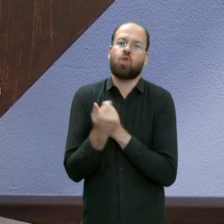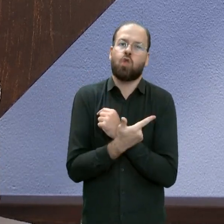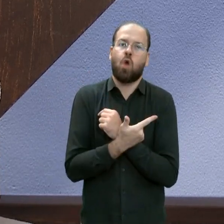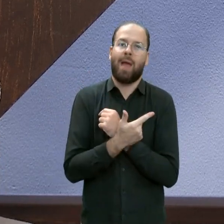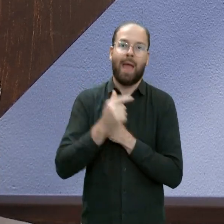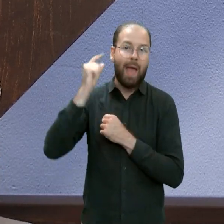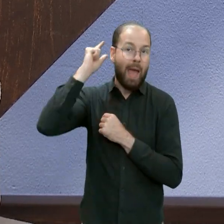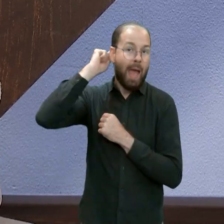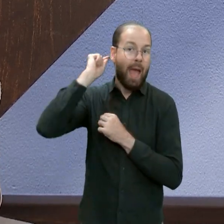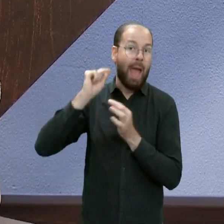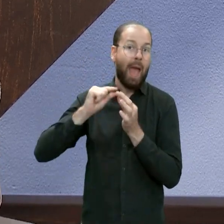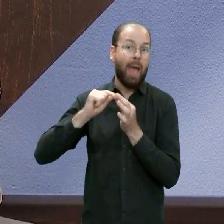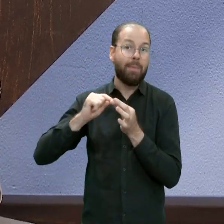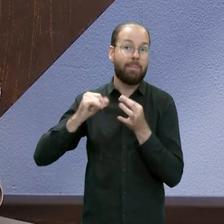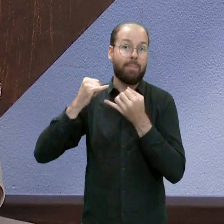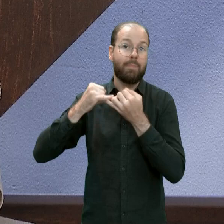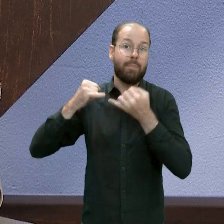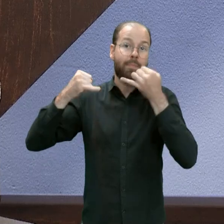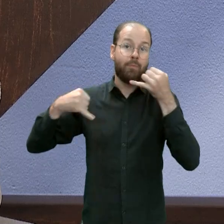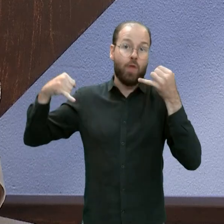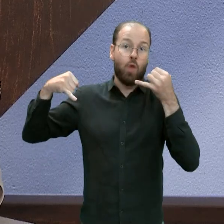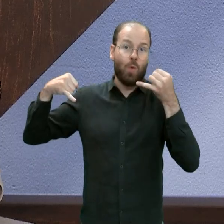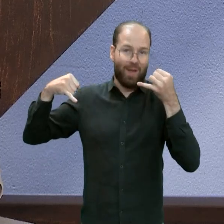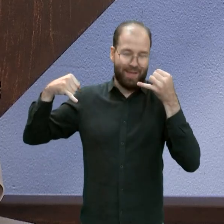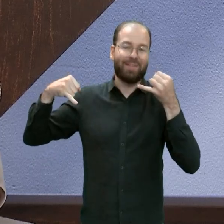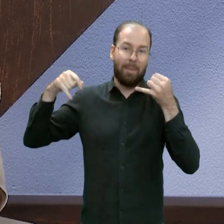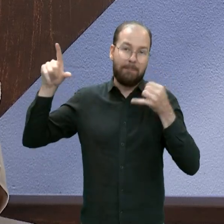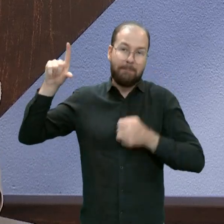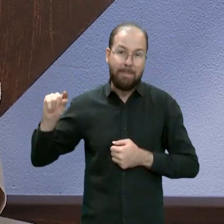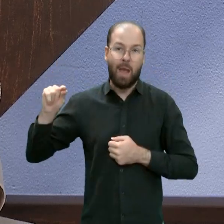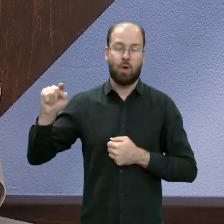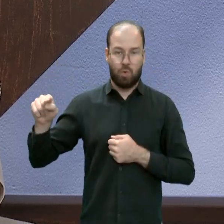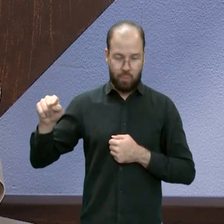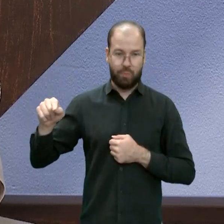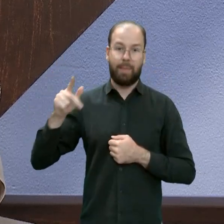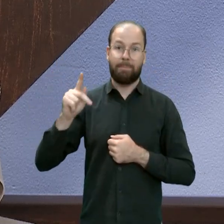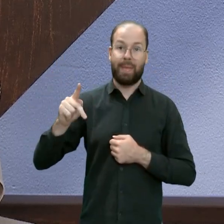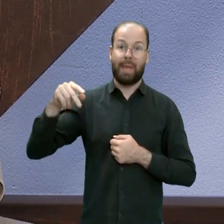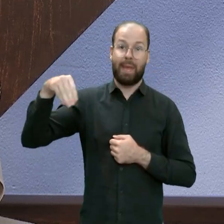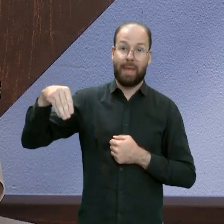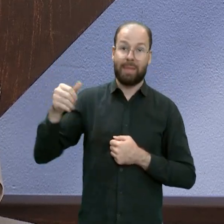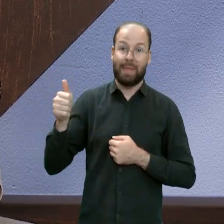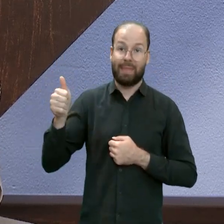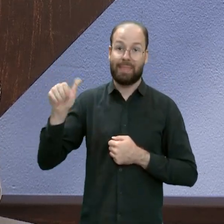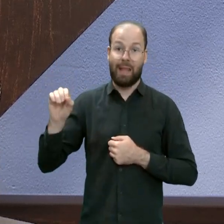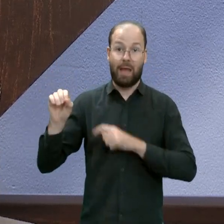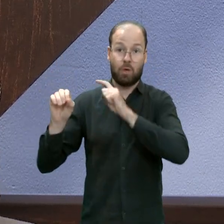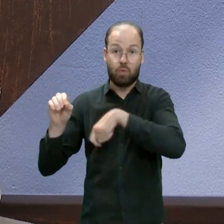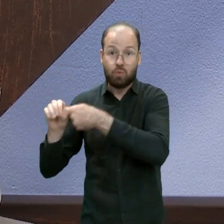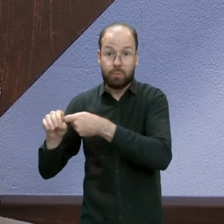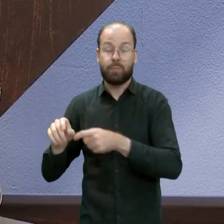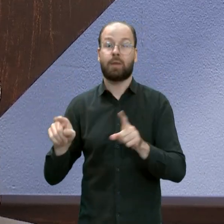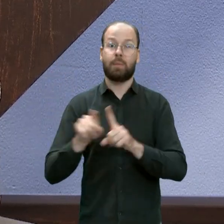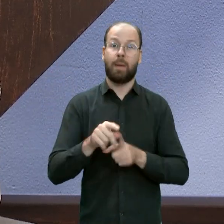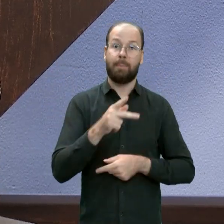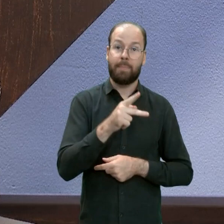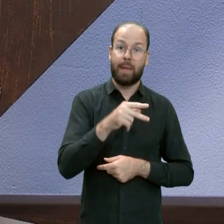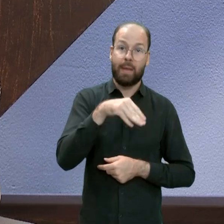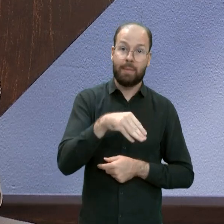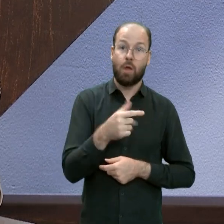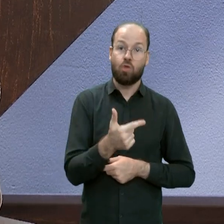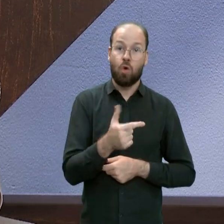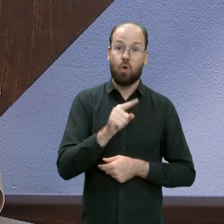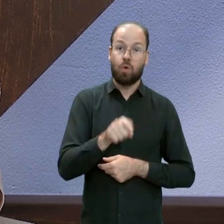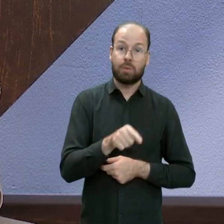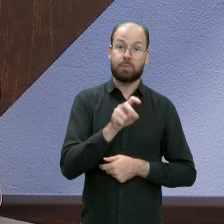do cabelo. E essas, então a gente chama do PM10 e o PM é 2,5. E o 2,5 a gente